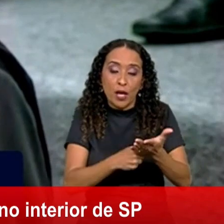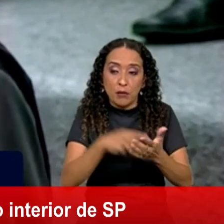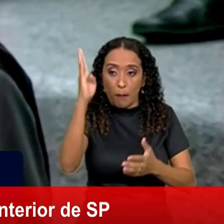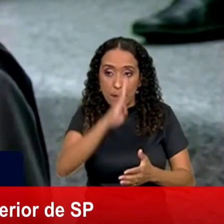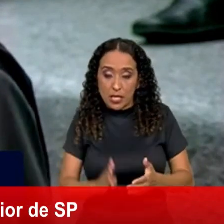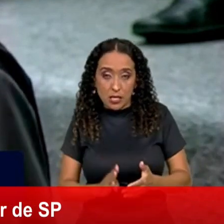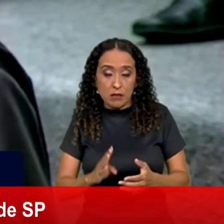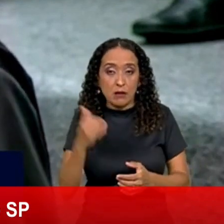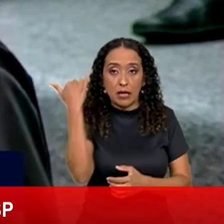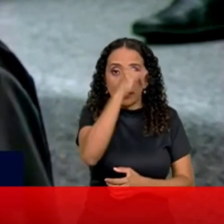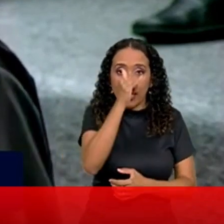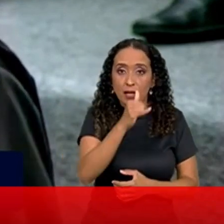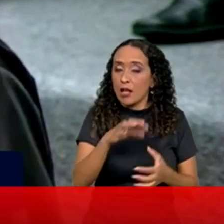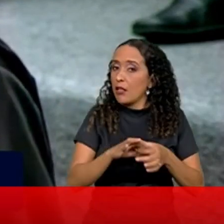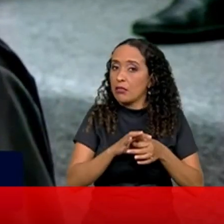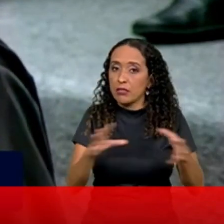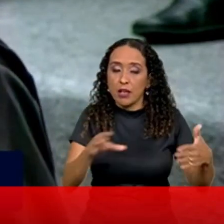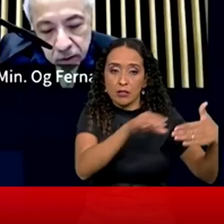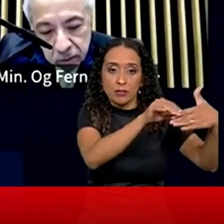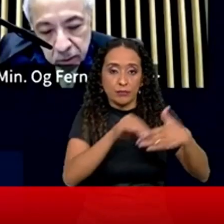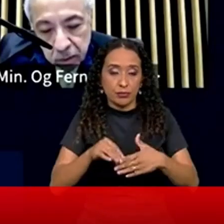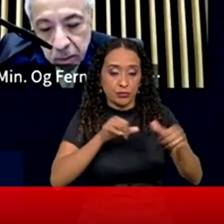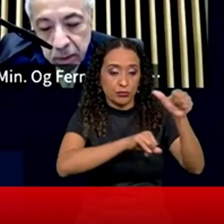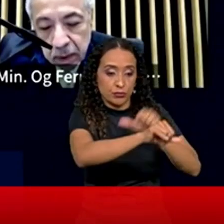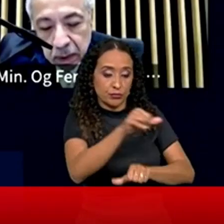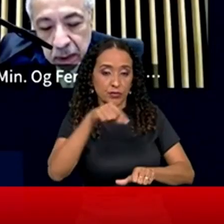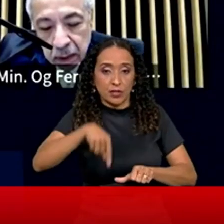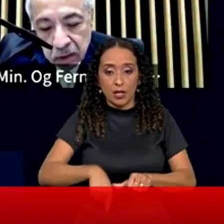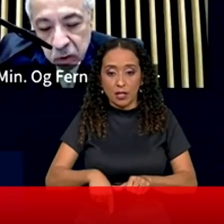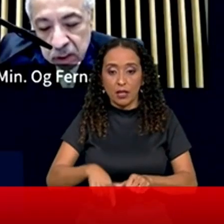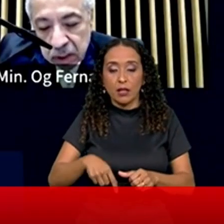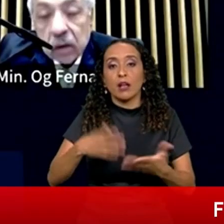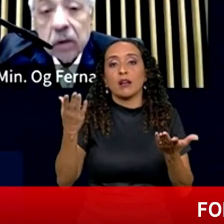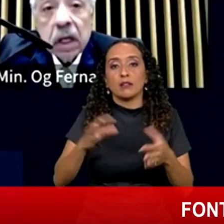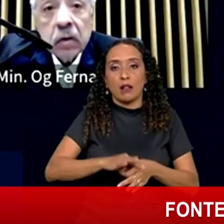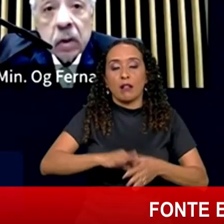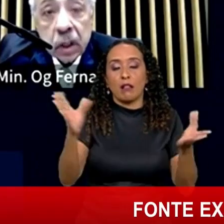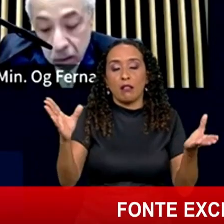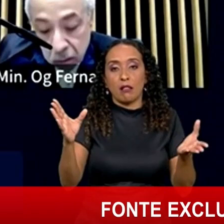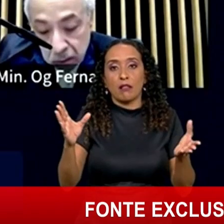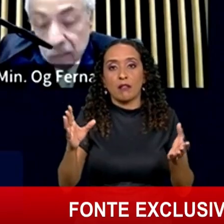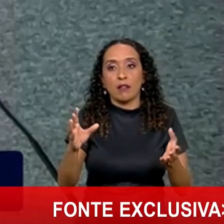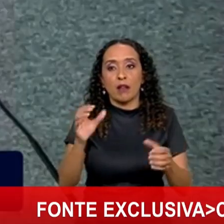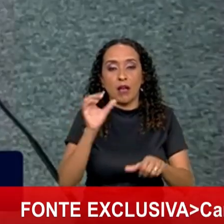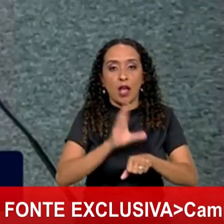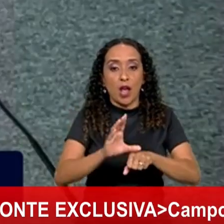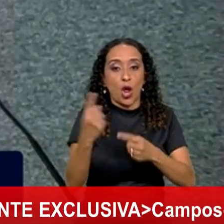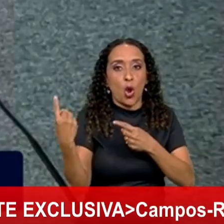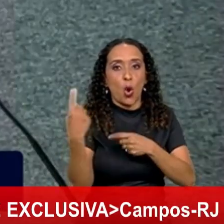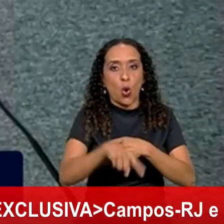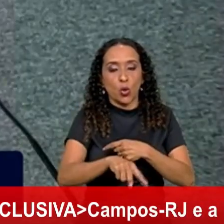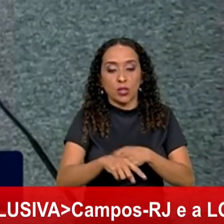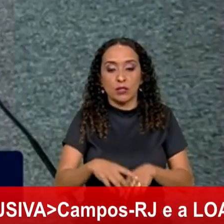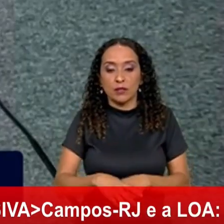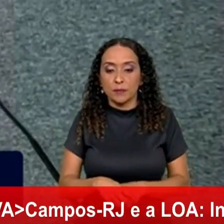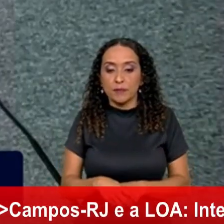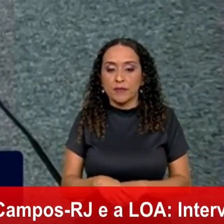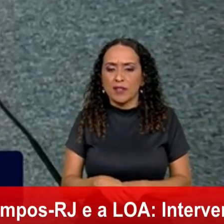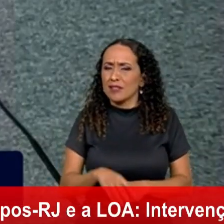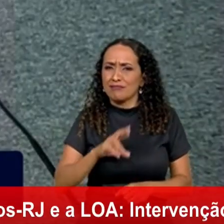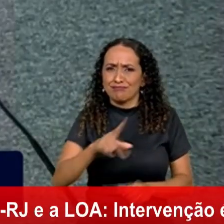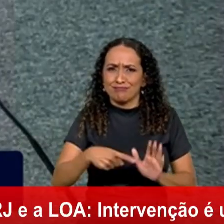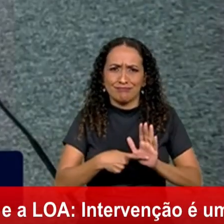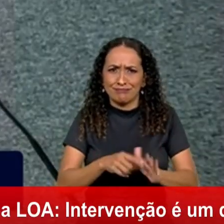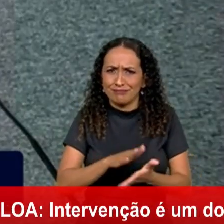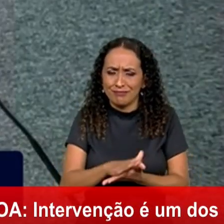foi favorável à validação da sentença italiana aqui no país. Já a defesa de Robinho alegava, entre outros,